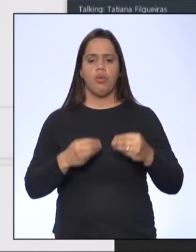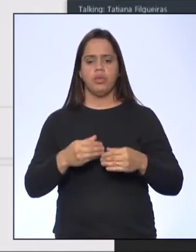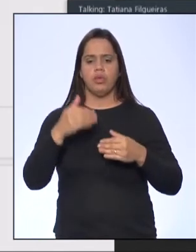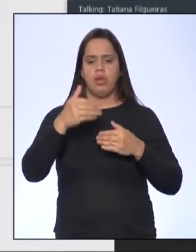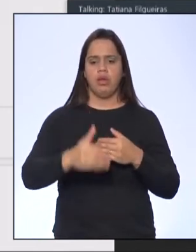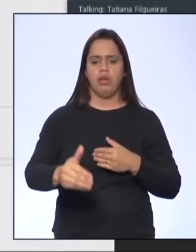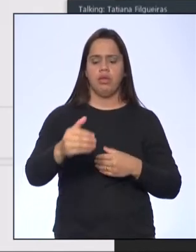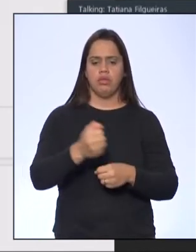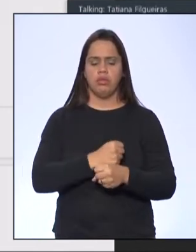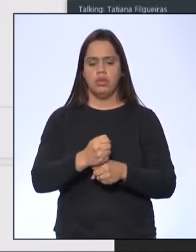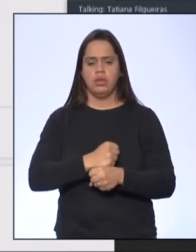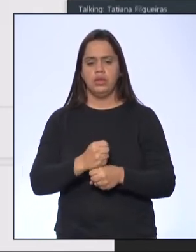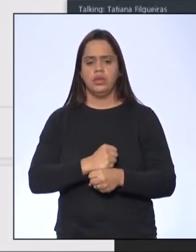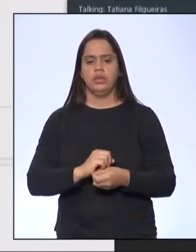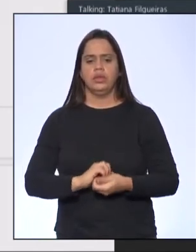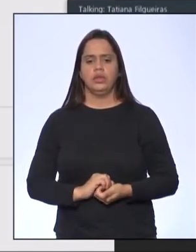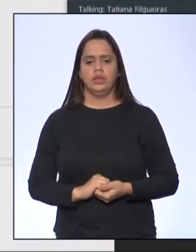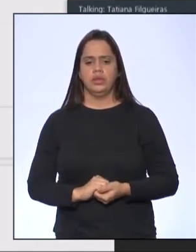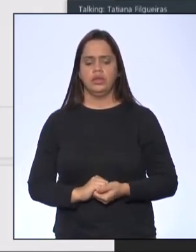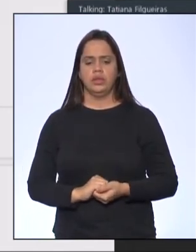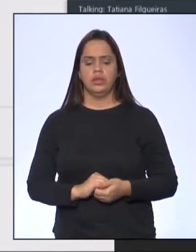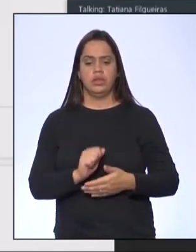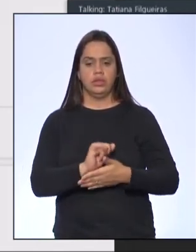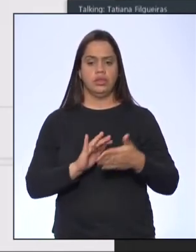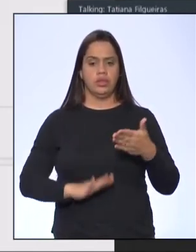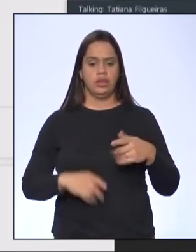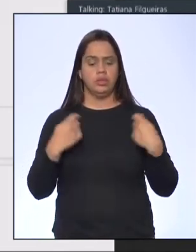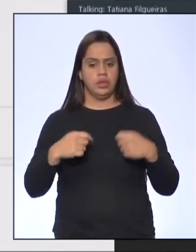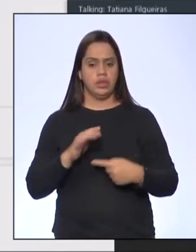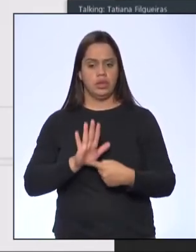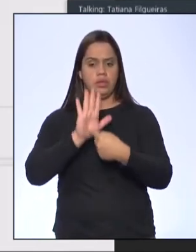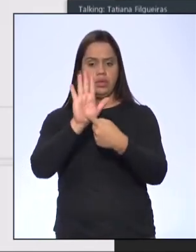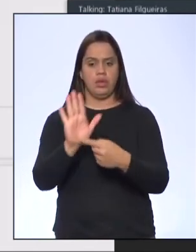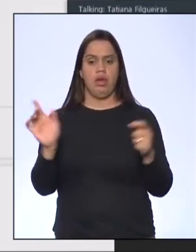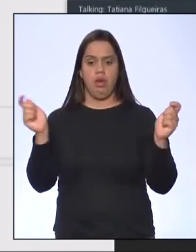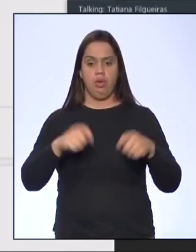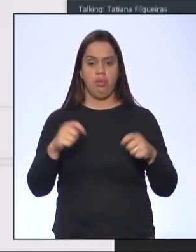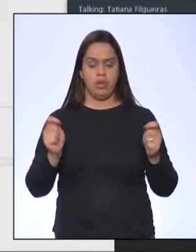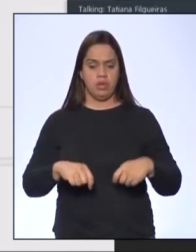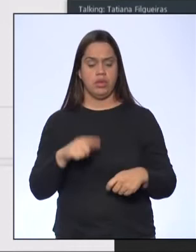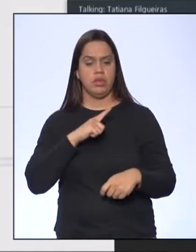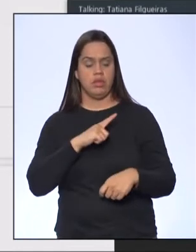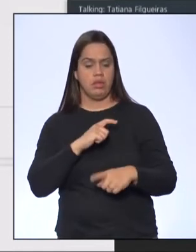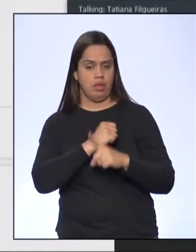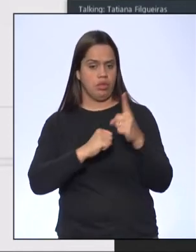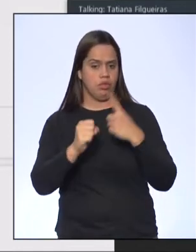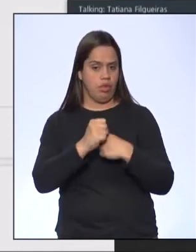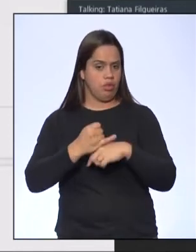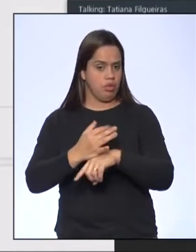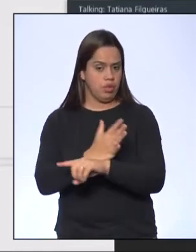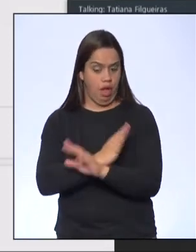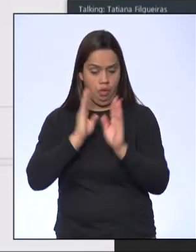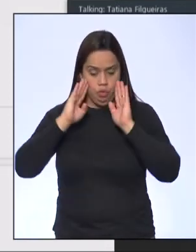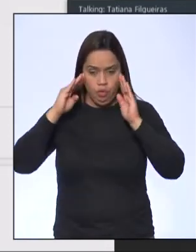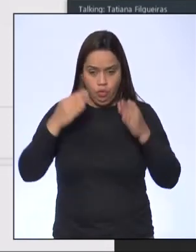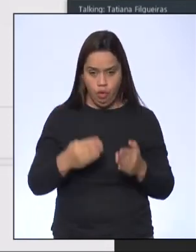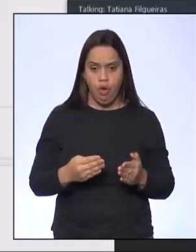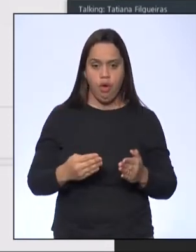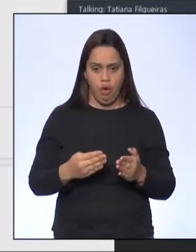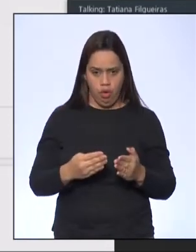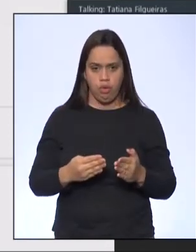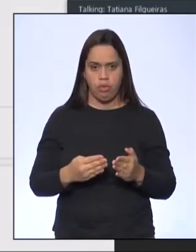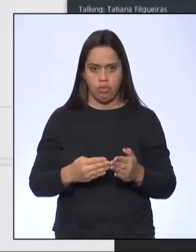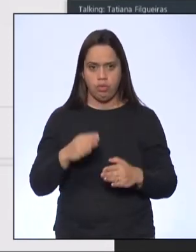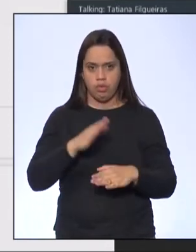né? As atividades precisam explicitar quais são as competências socioemocionais que estão no foco, né, da